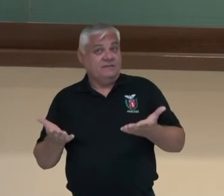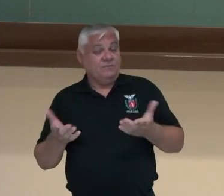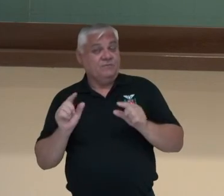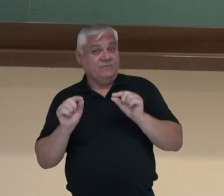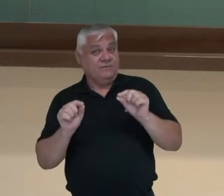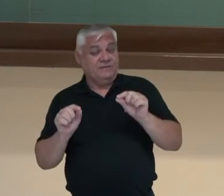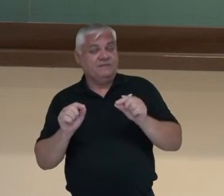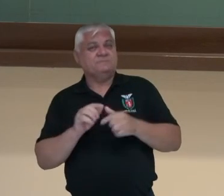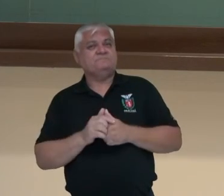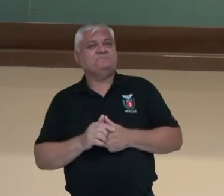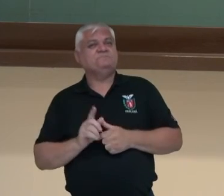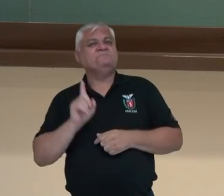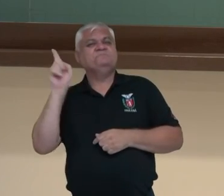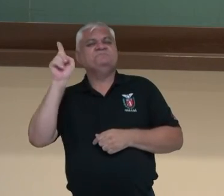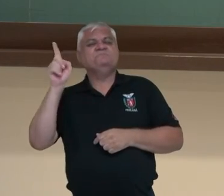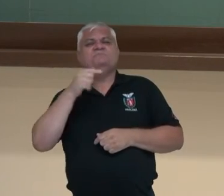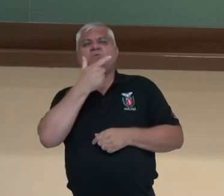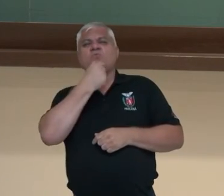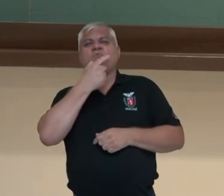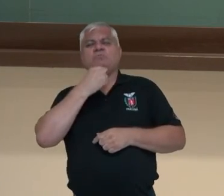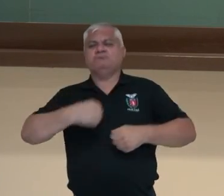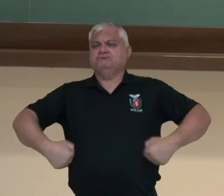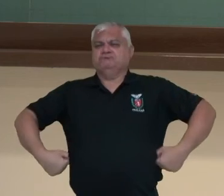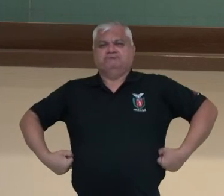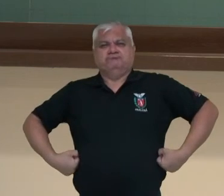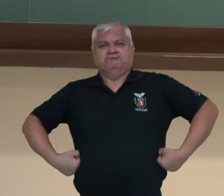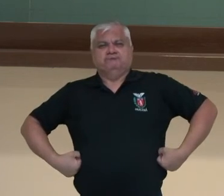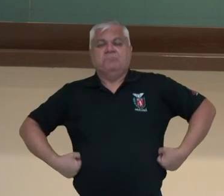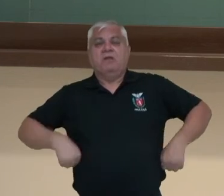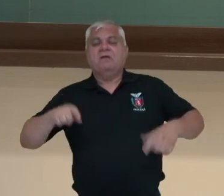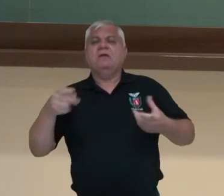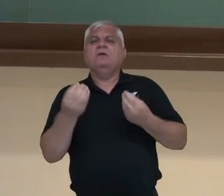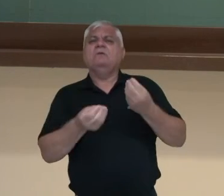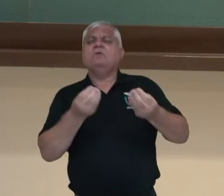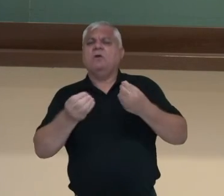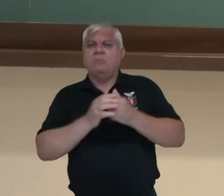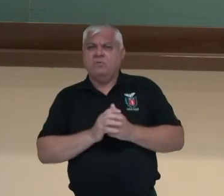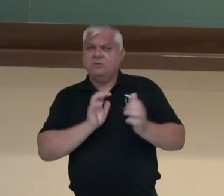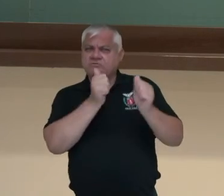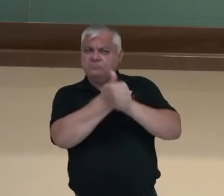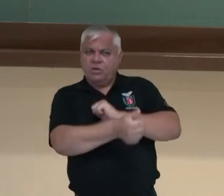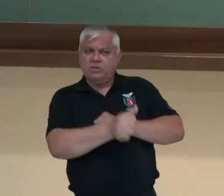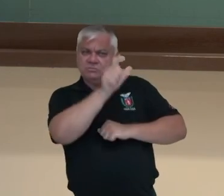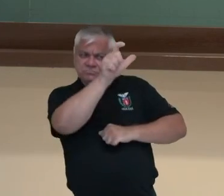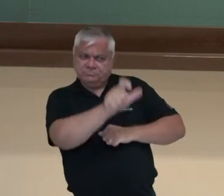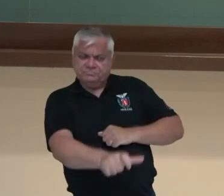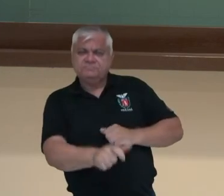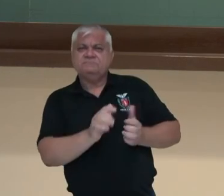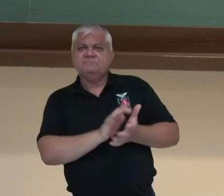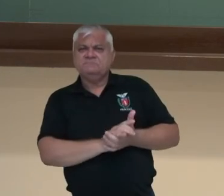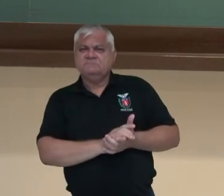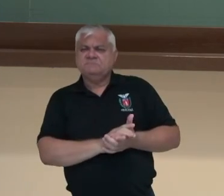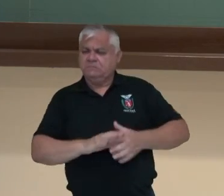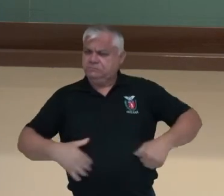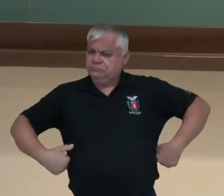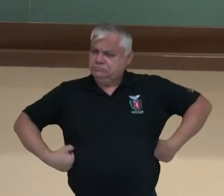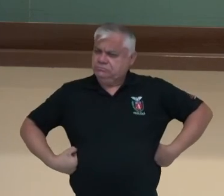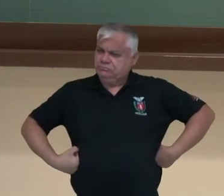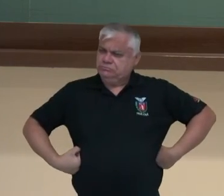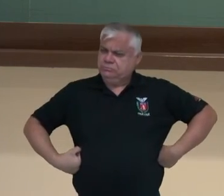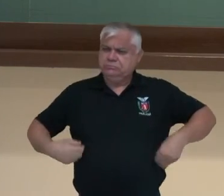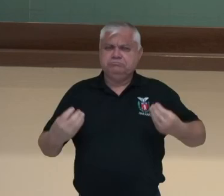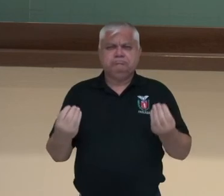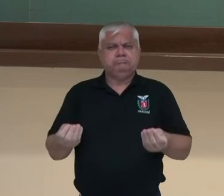e aí ele aqui, ó, e esse, o professor, aqui o esportista, né? O atleta, ele põe a mão na cintura lá, né?